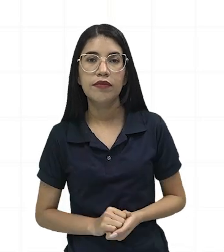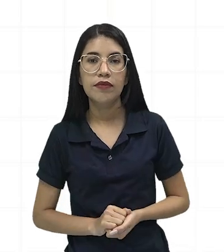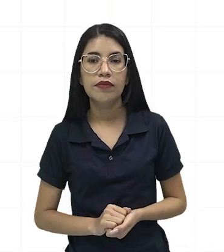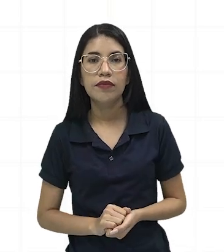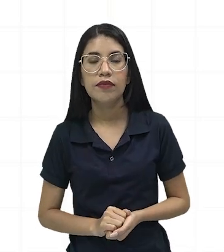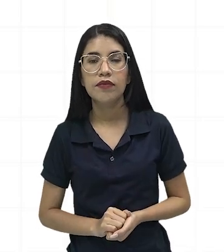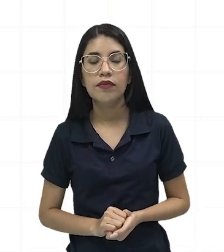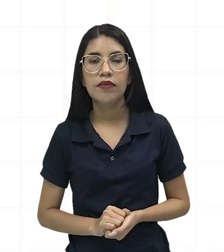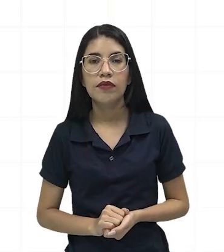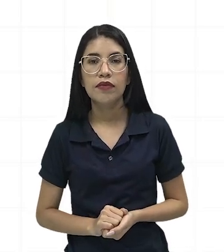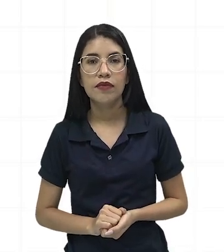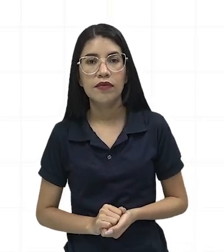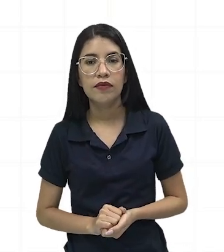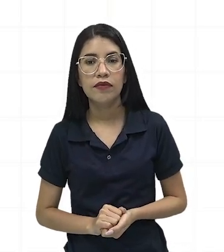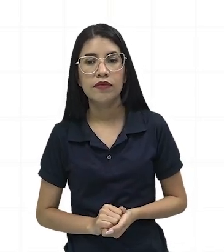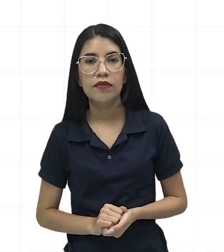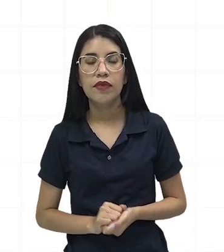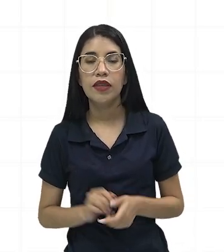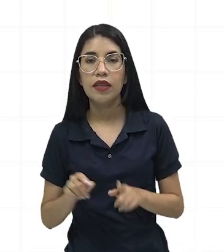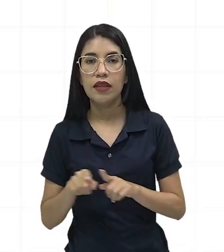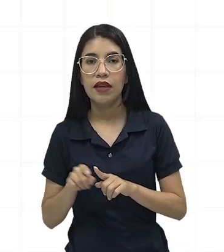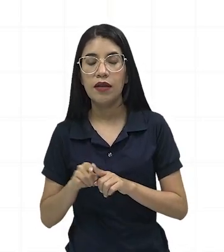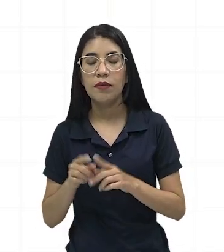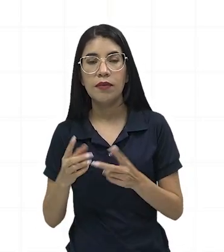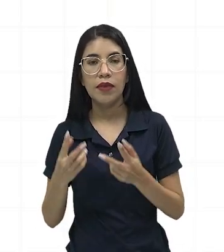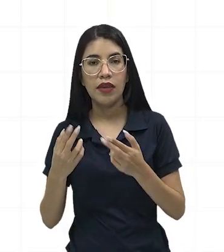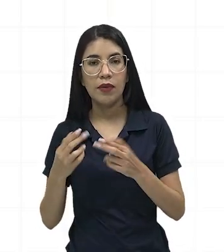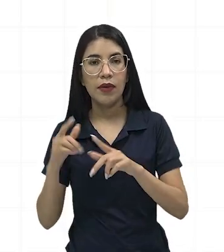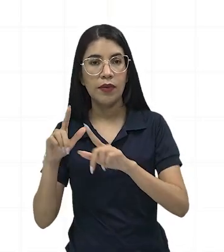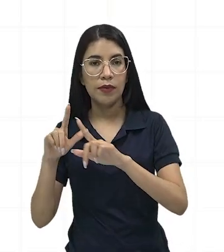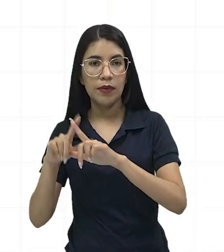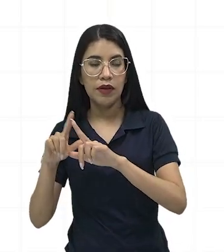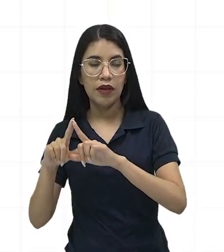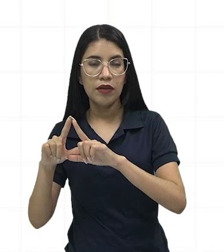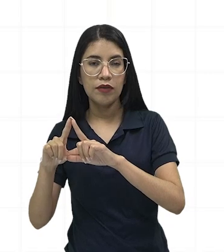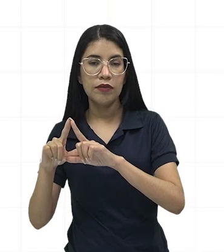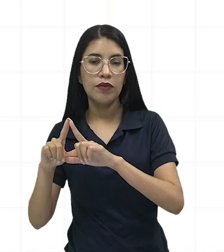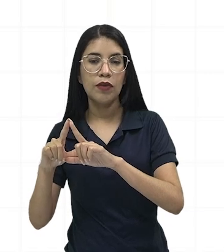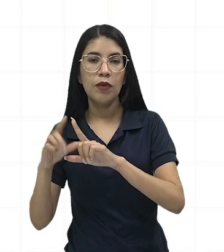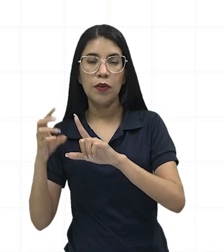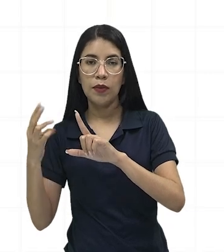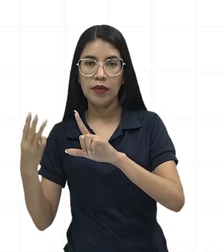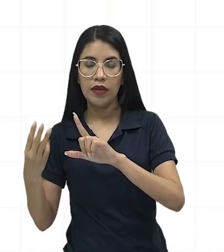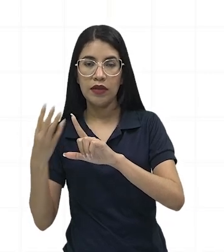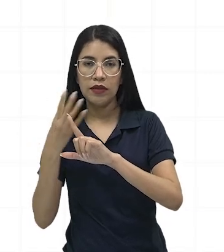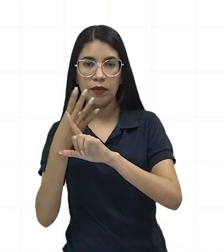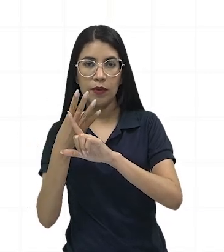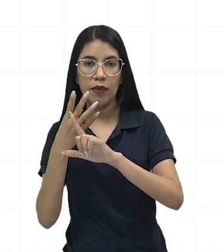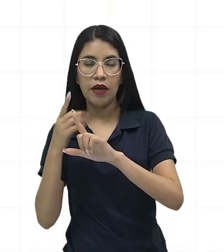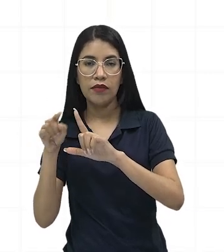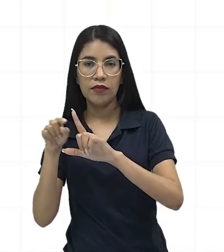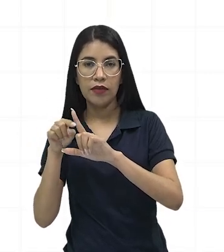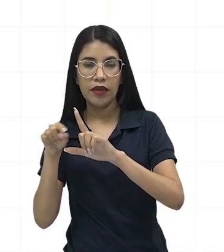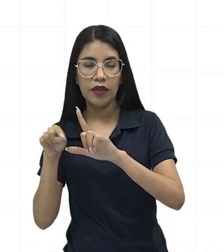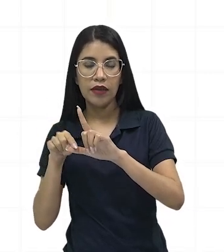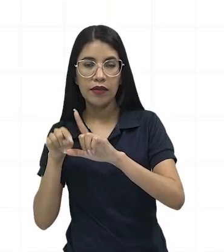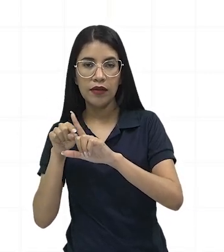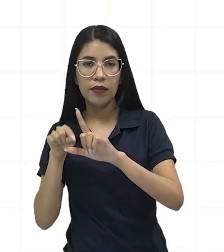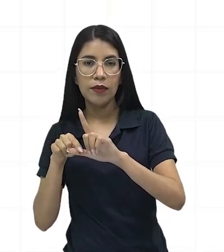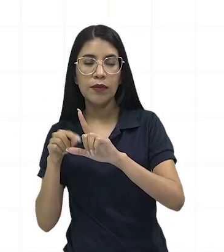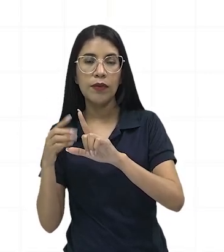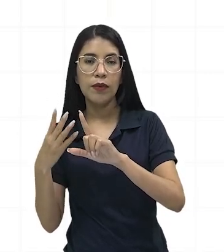também temos 3 e 4 formando o ângulo reto. Então, se nós fizermos aqui, ó,